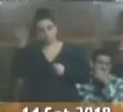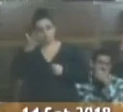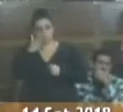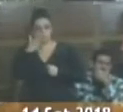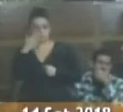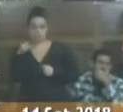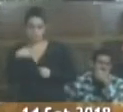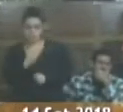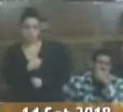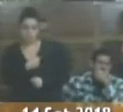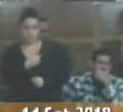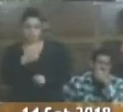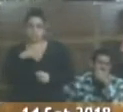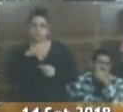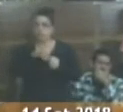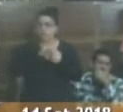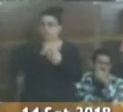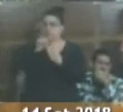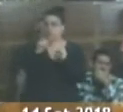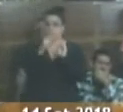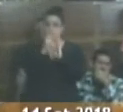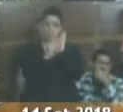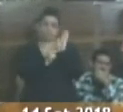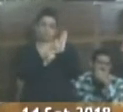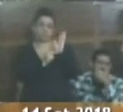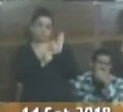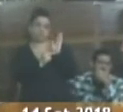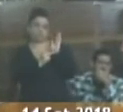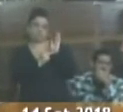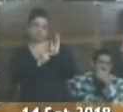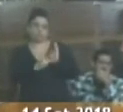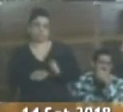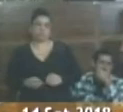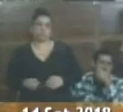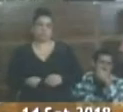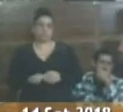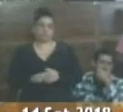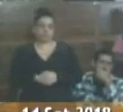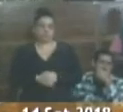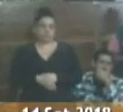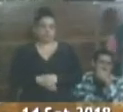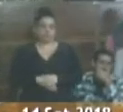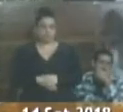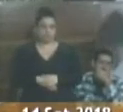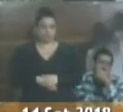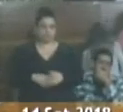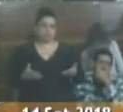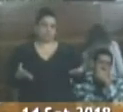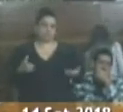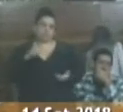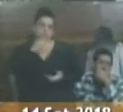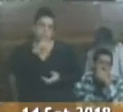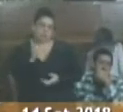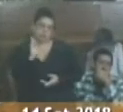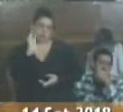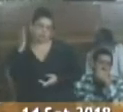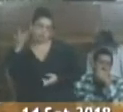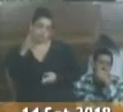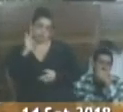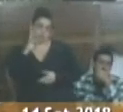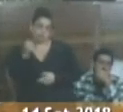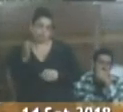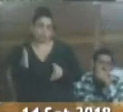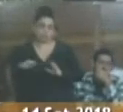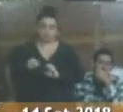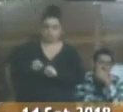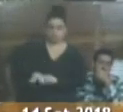nós estamos apresentando é o projeto da Universidade do Mar. Então, a gente não resolve todos os problemas, mas na área de educação, se